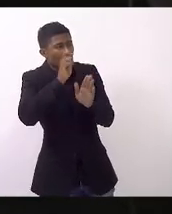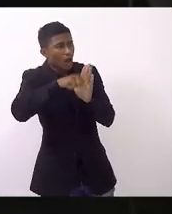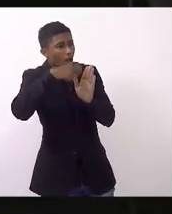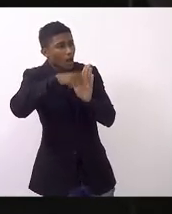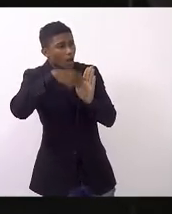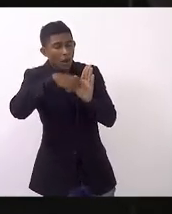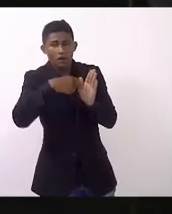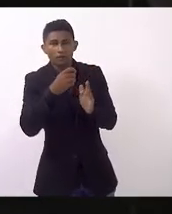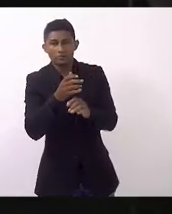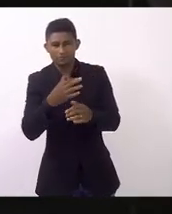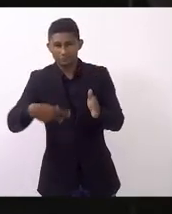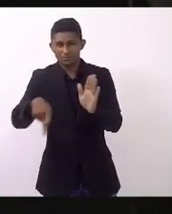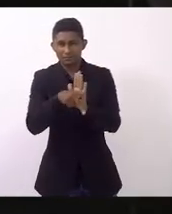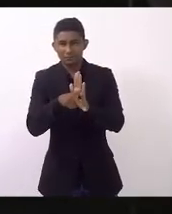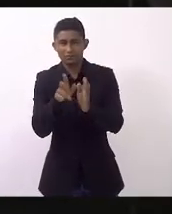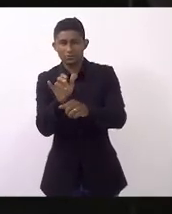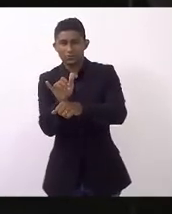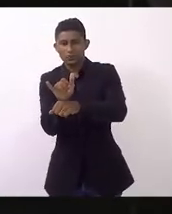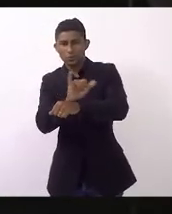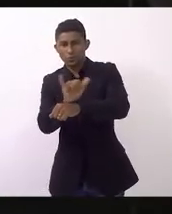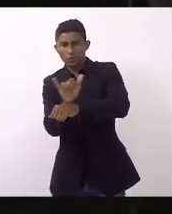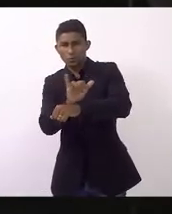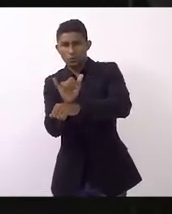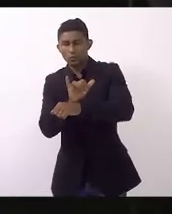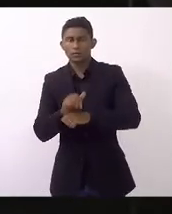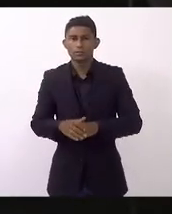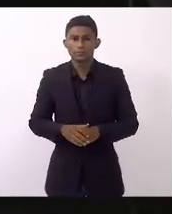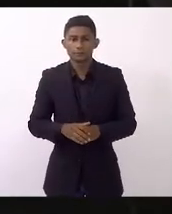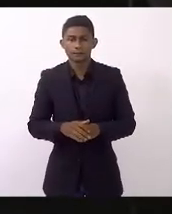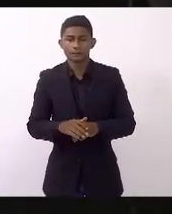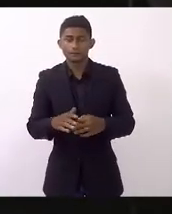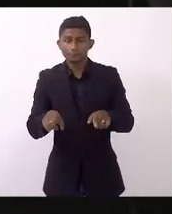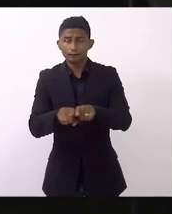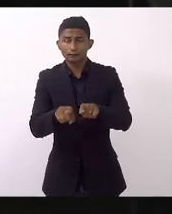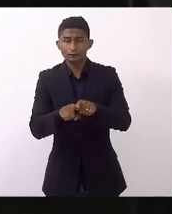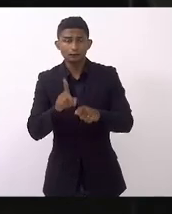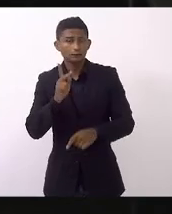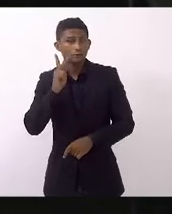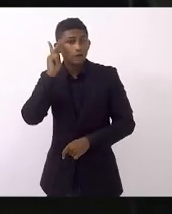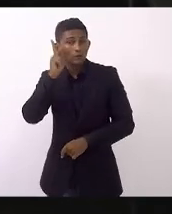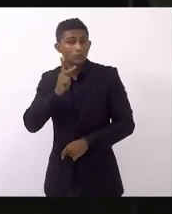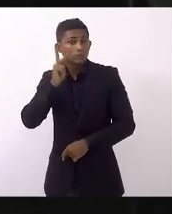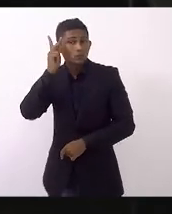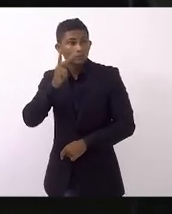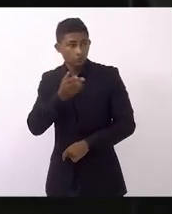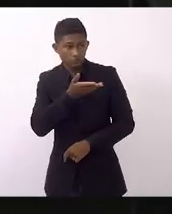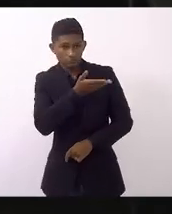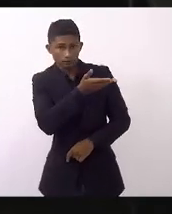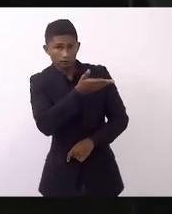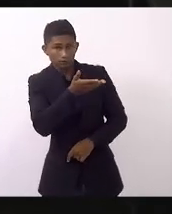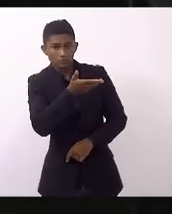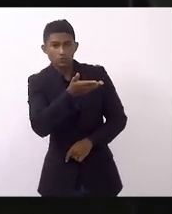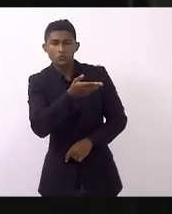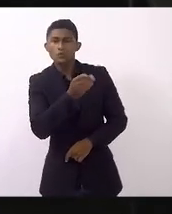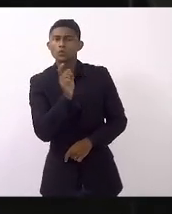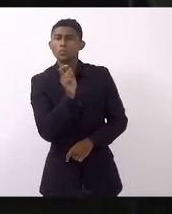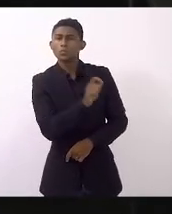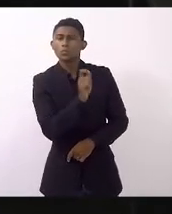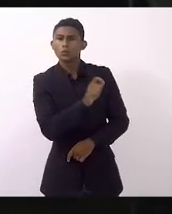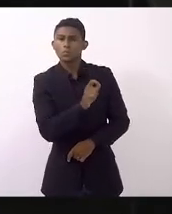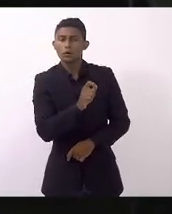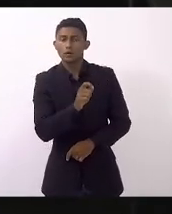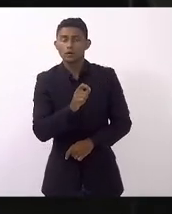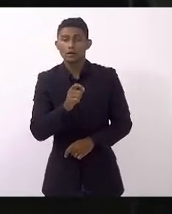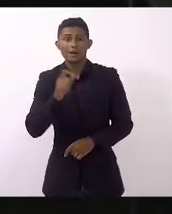E o vereador, segundo esses funcionários, era fins